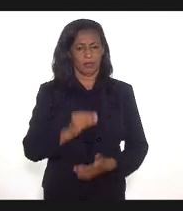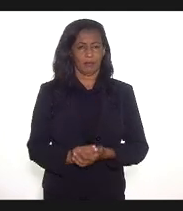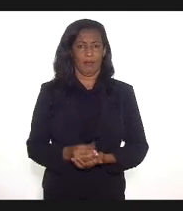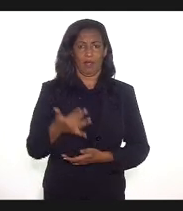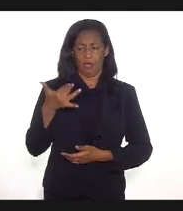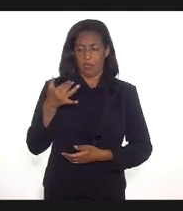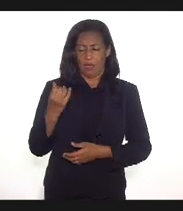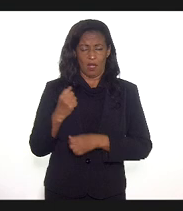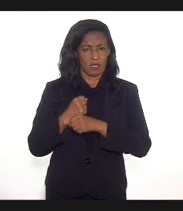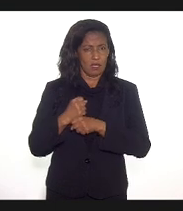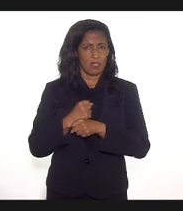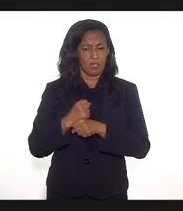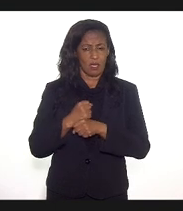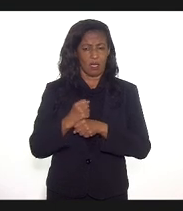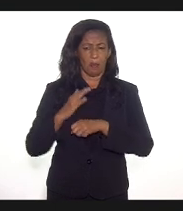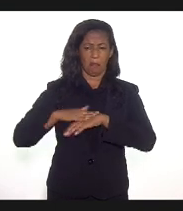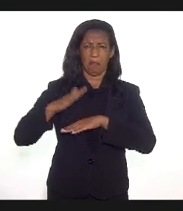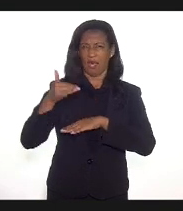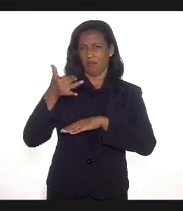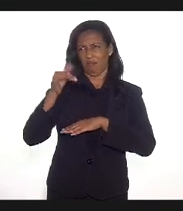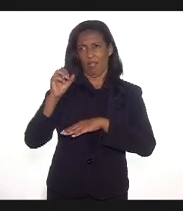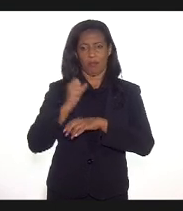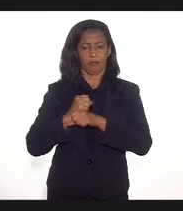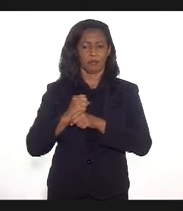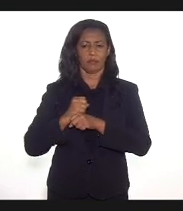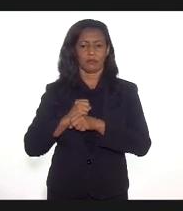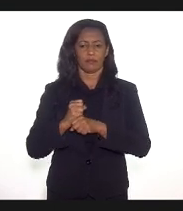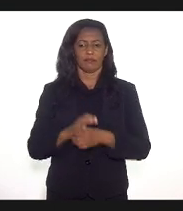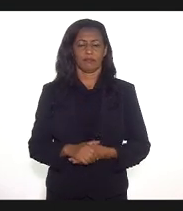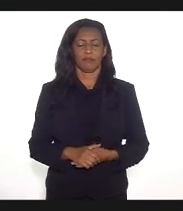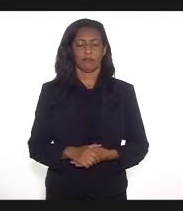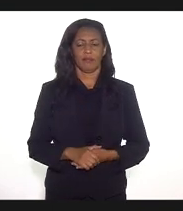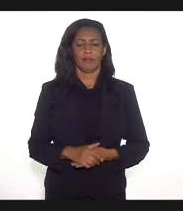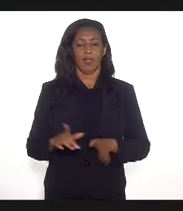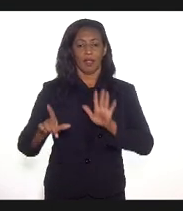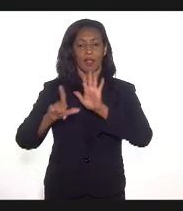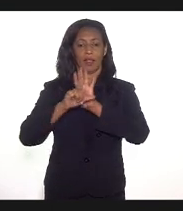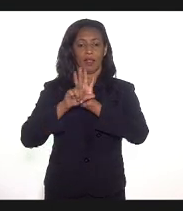10 anos no nosso país, um pouco mais de 10 anos, a Lei Federal